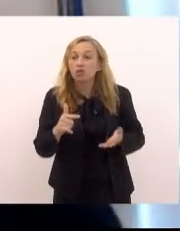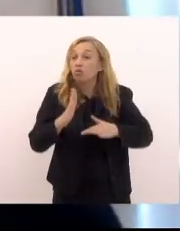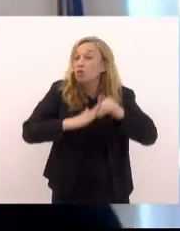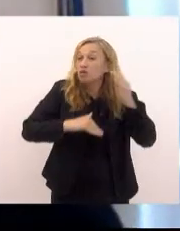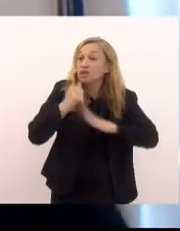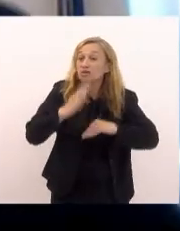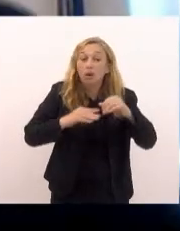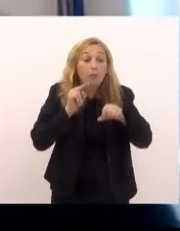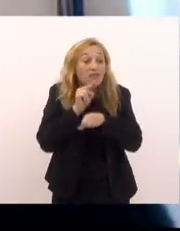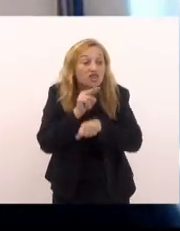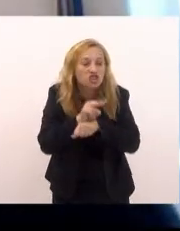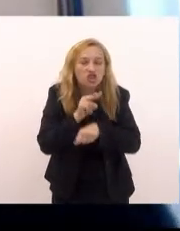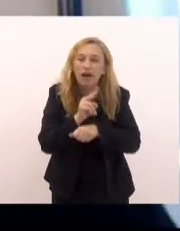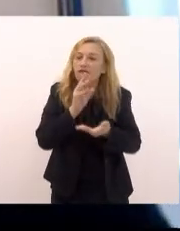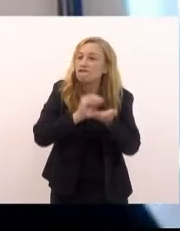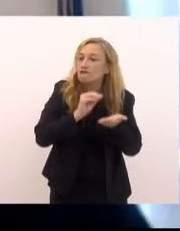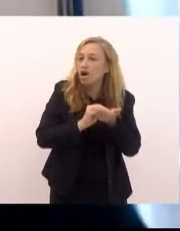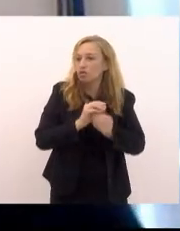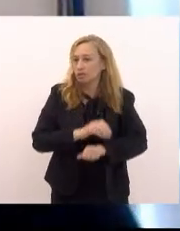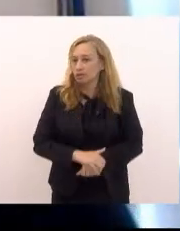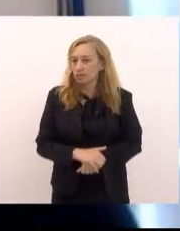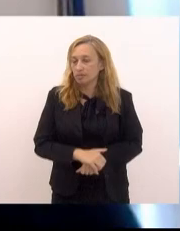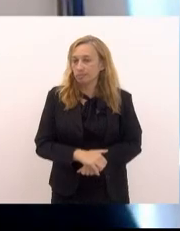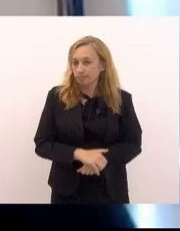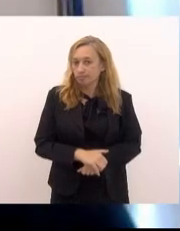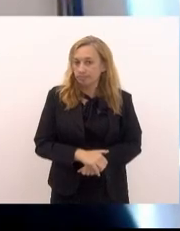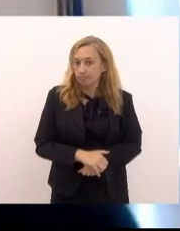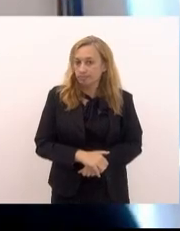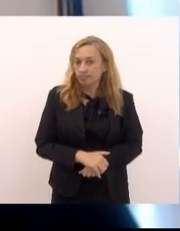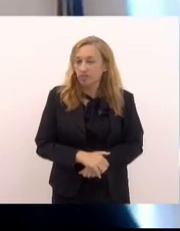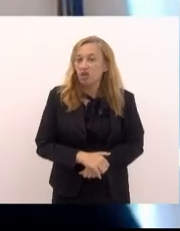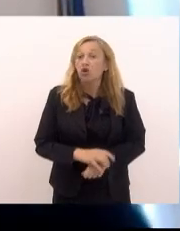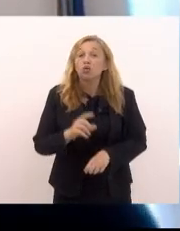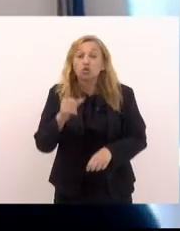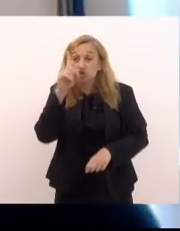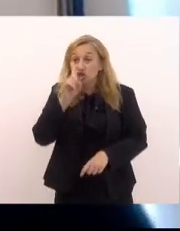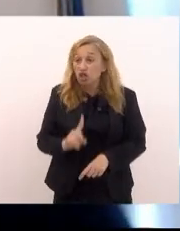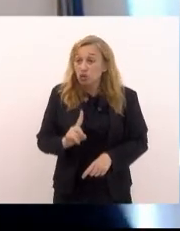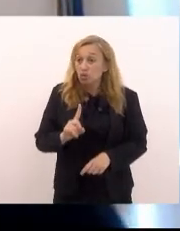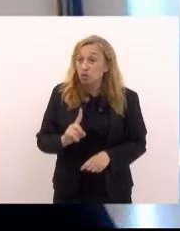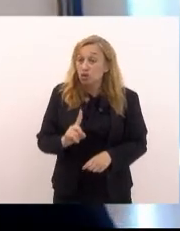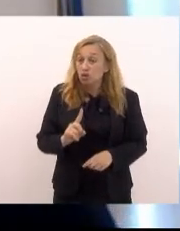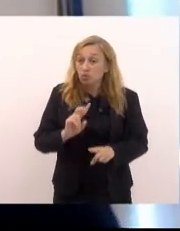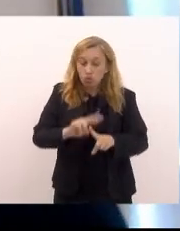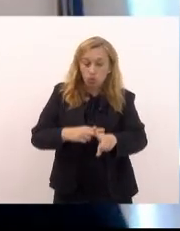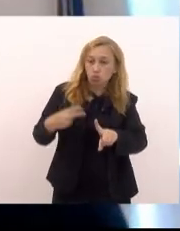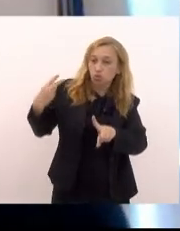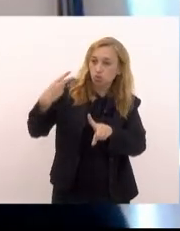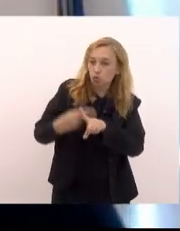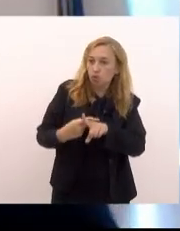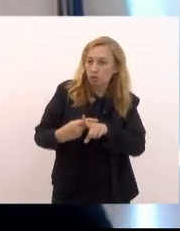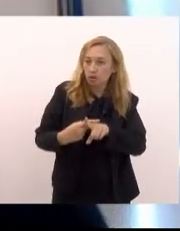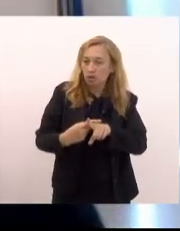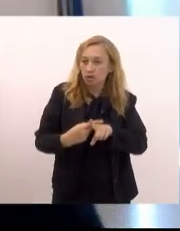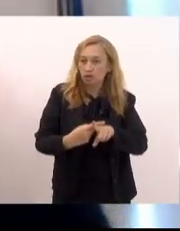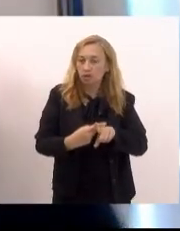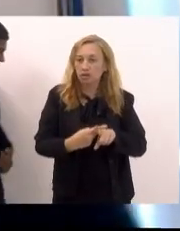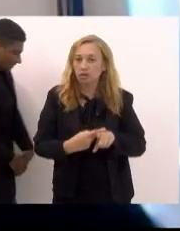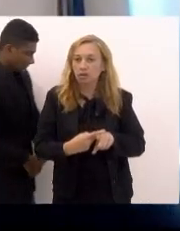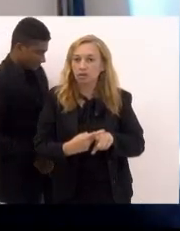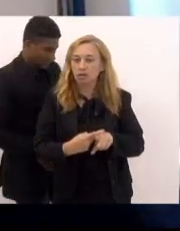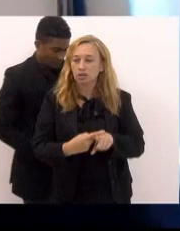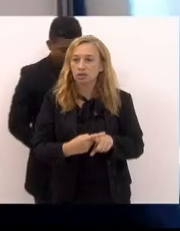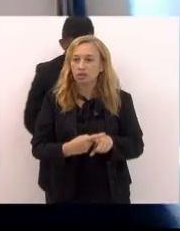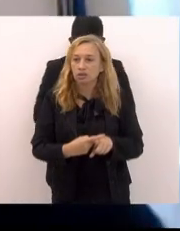profissionais. Porque falta profissional para cumprir esse papel. Os diretores ficam sobrecarregados, tendo que imprimir cartaz, tendo